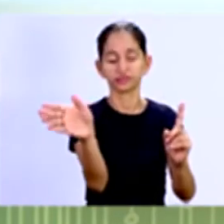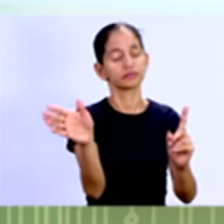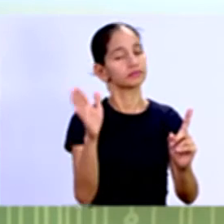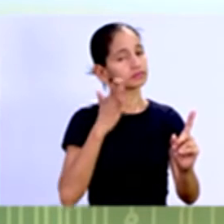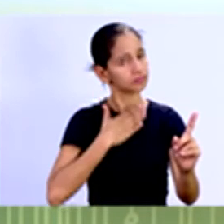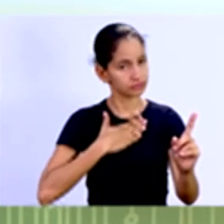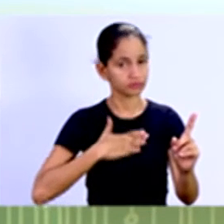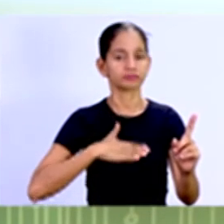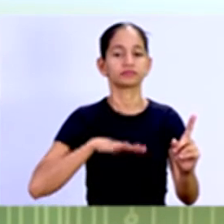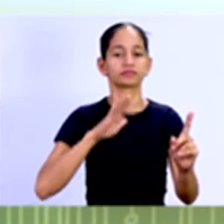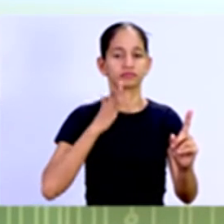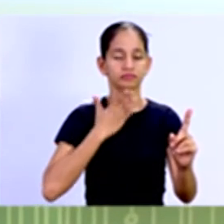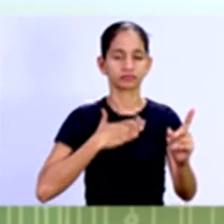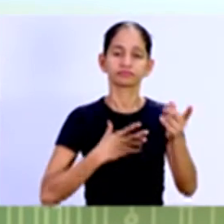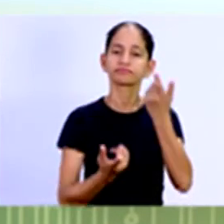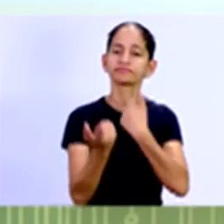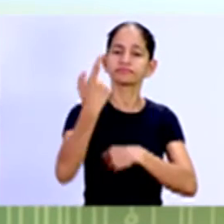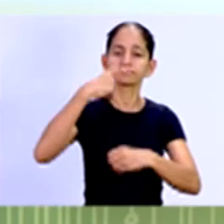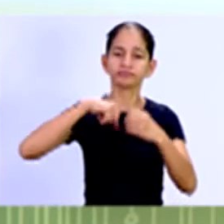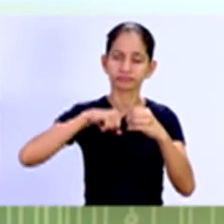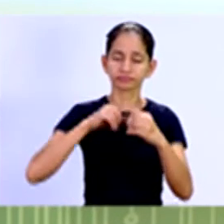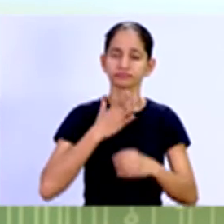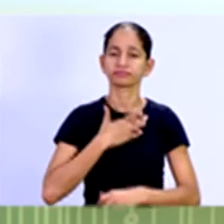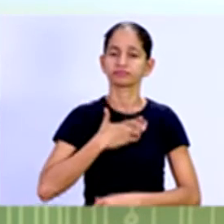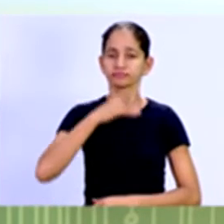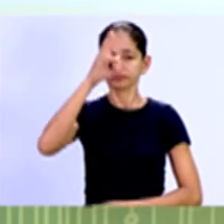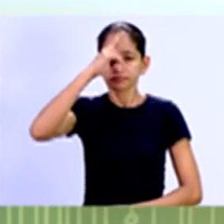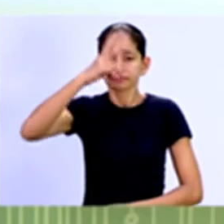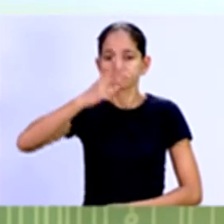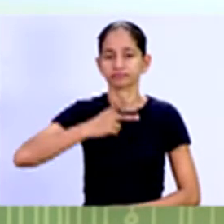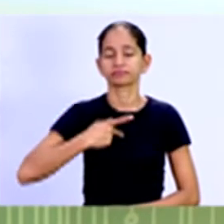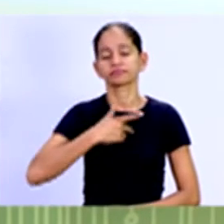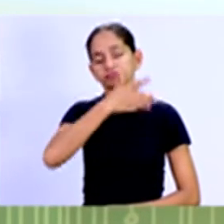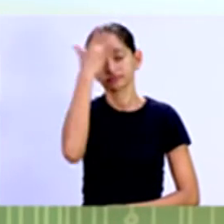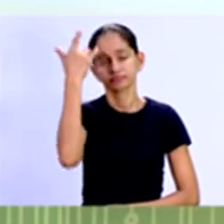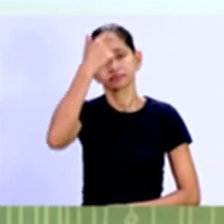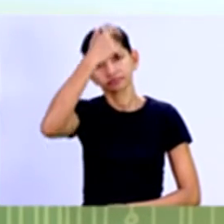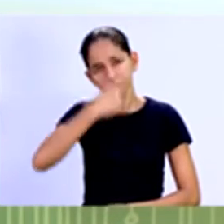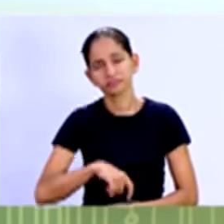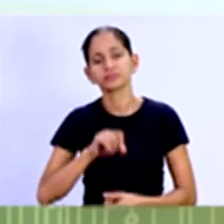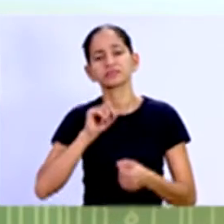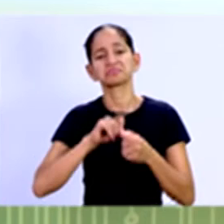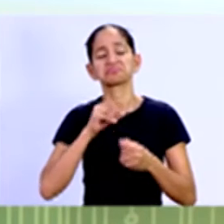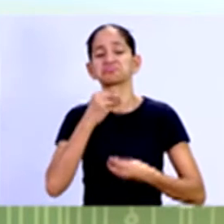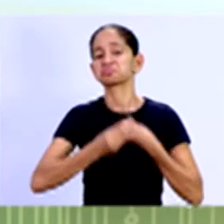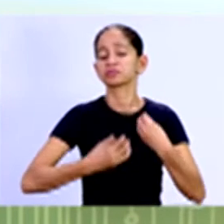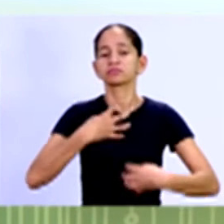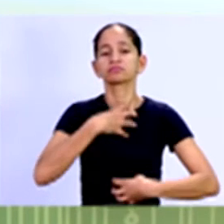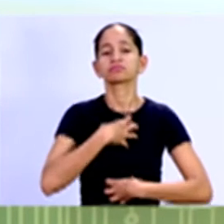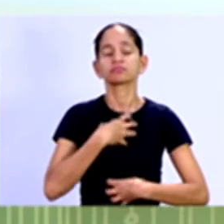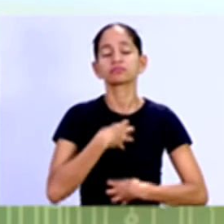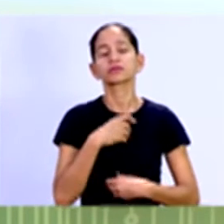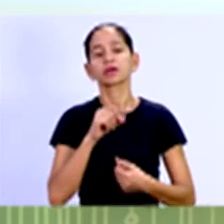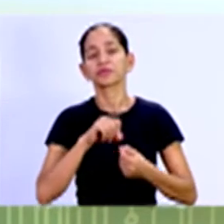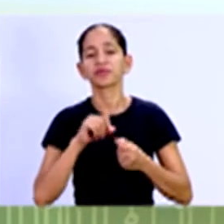queria que nós voltássemos para nós, né? Em que situações eu,